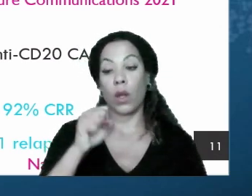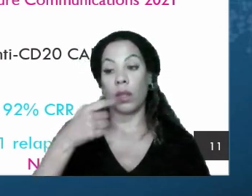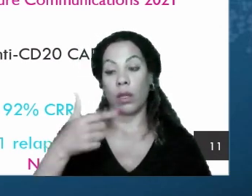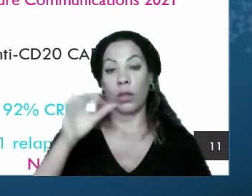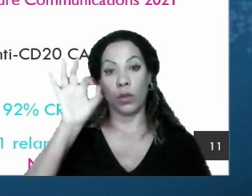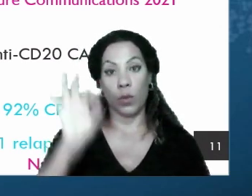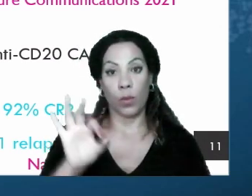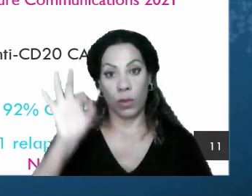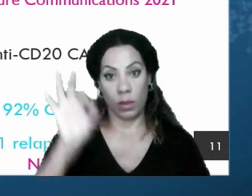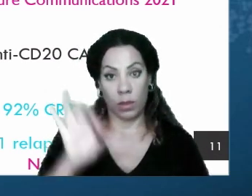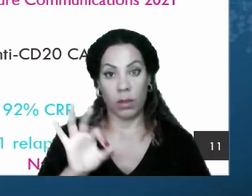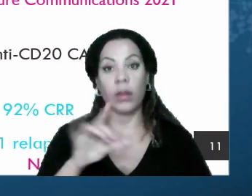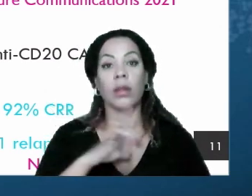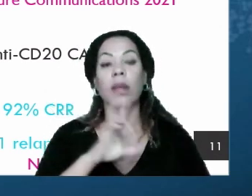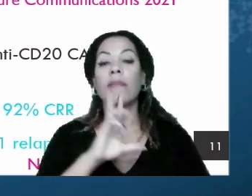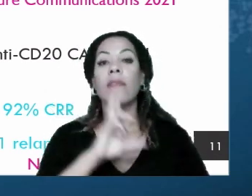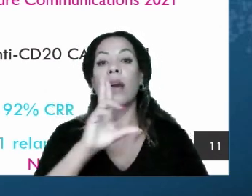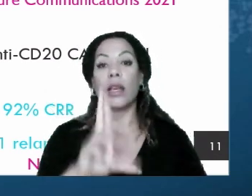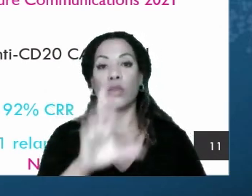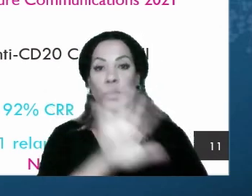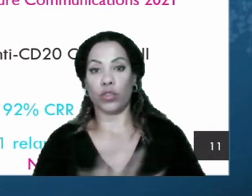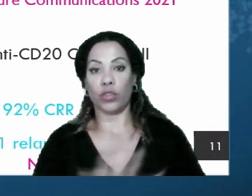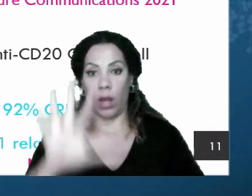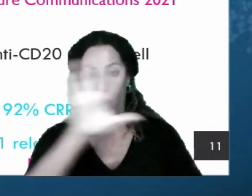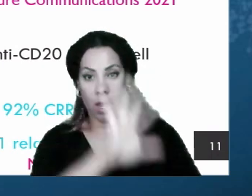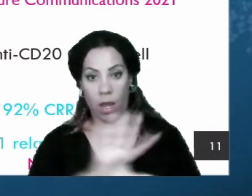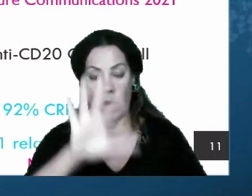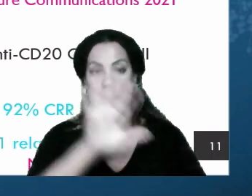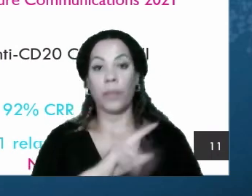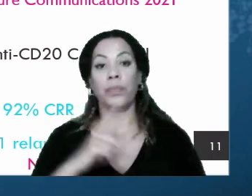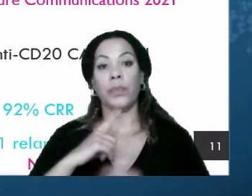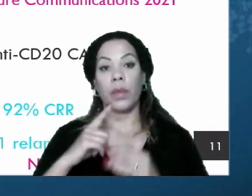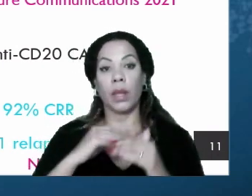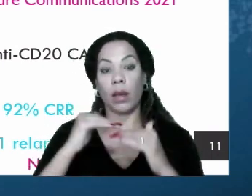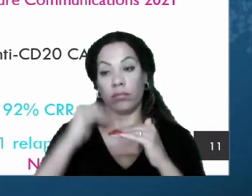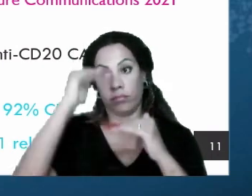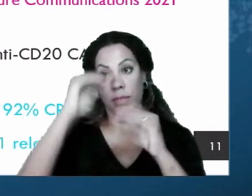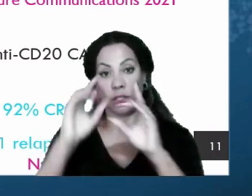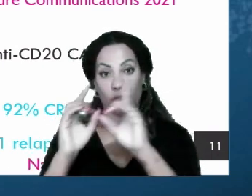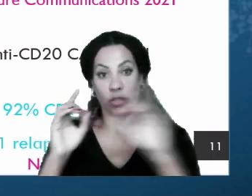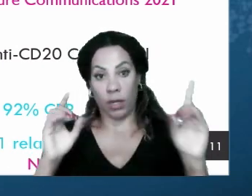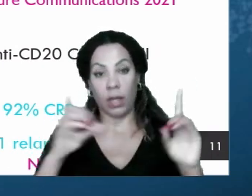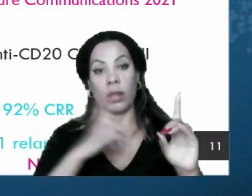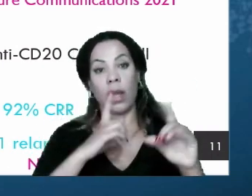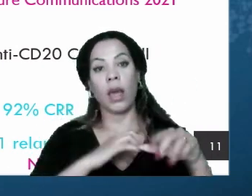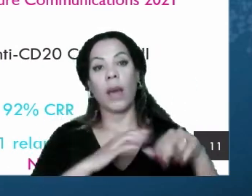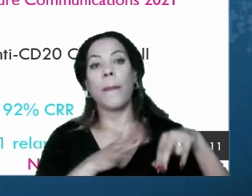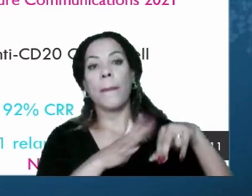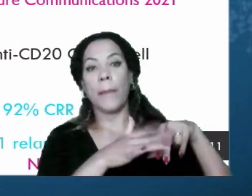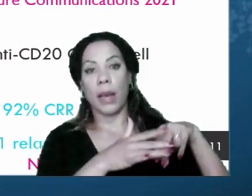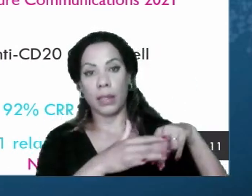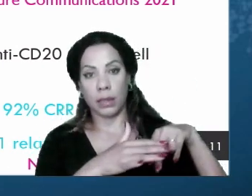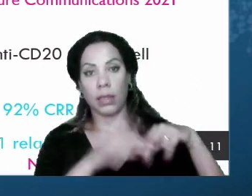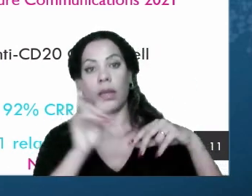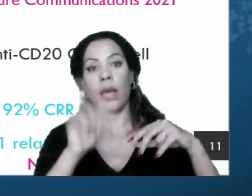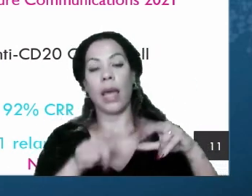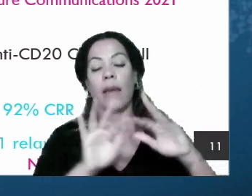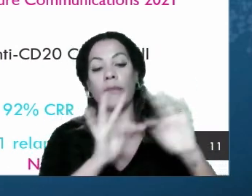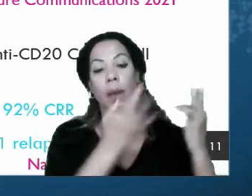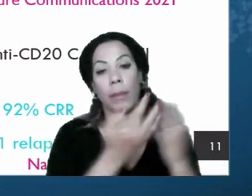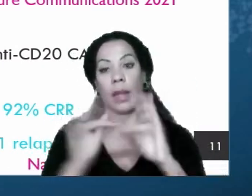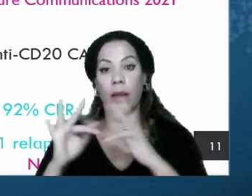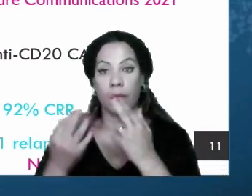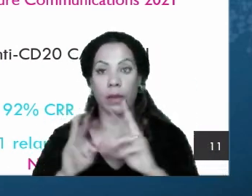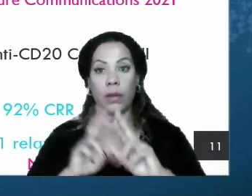82% de resposta clínica geral. Na parte de cima da direita, temos pacientes de 2 diferentes famílias, um